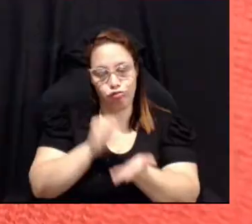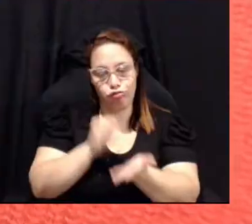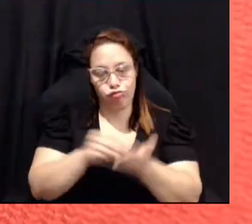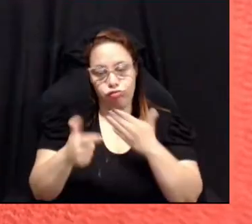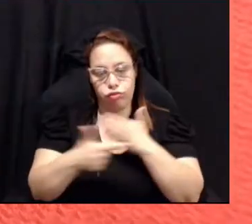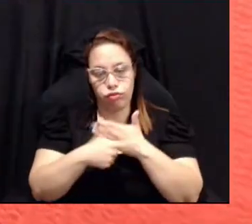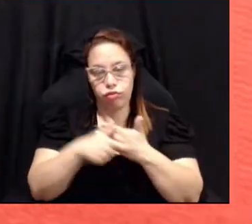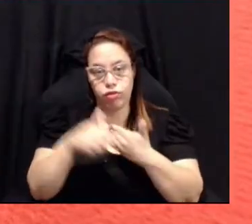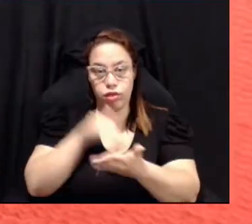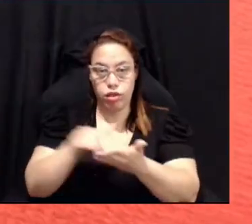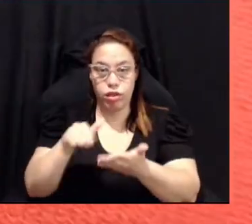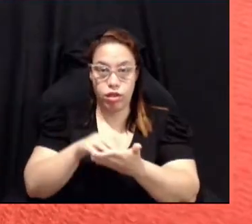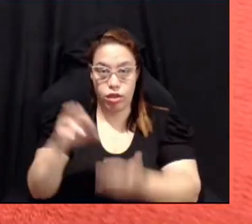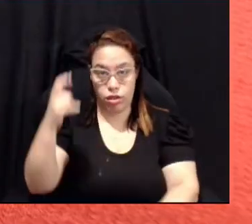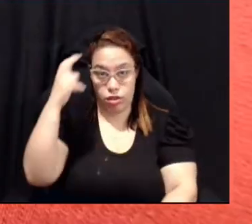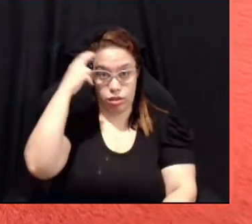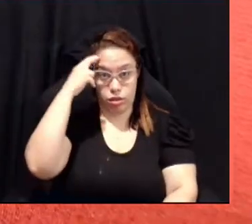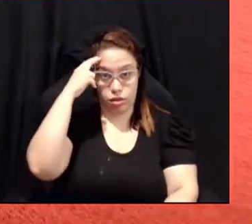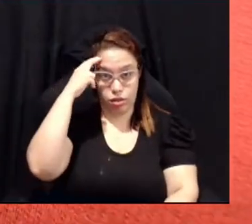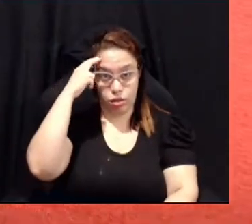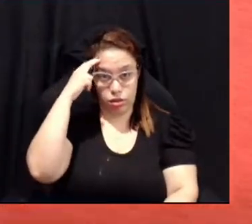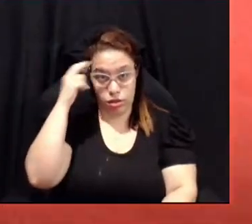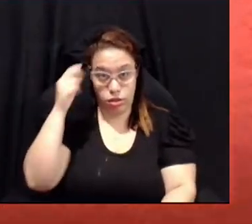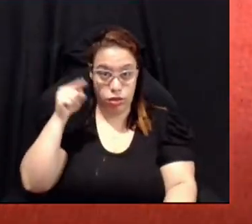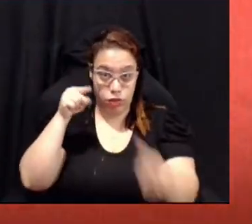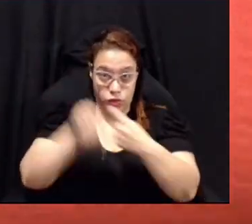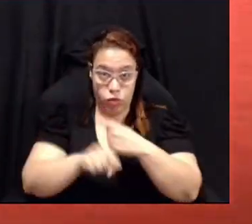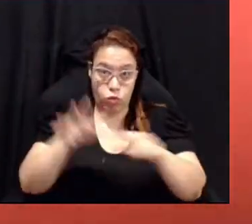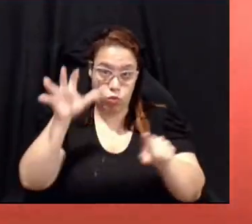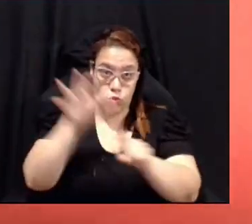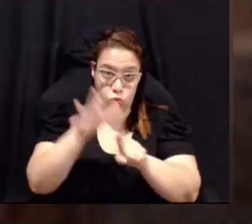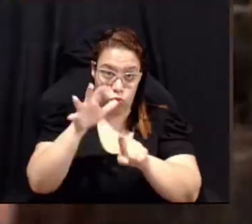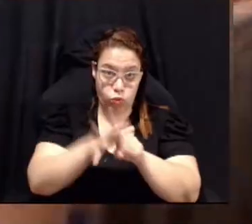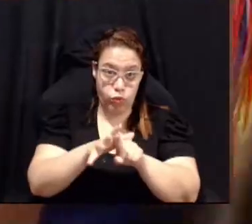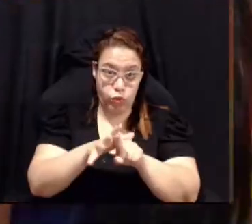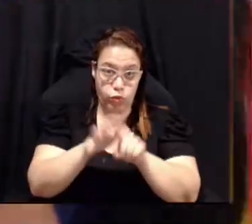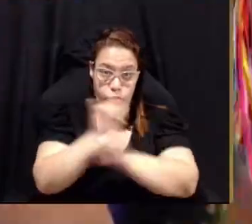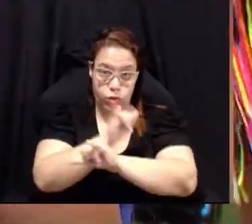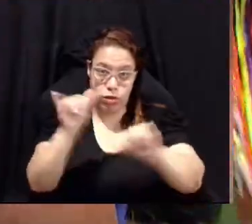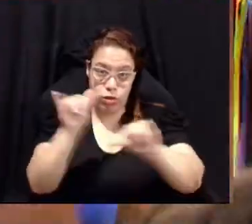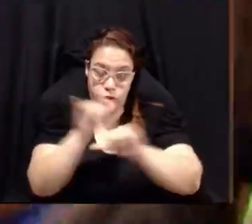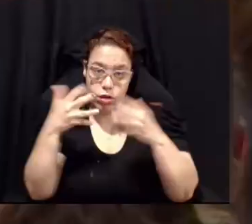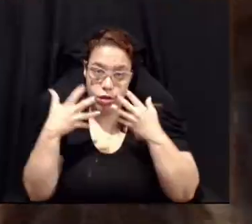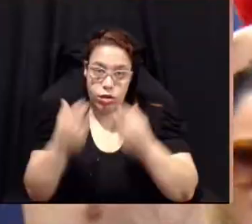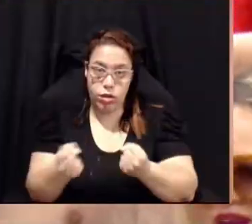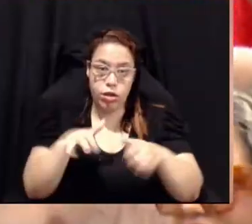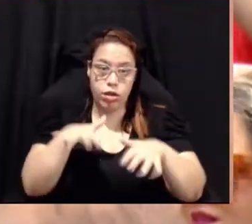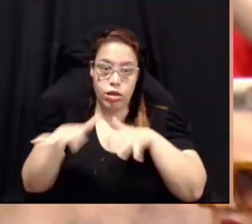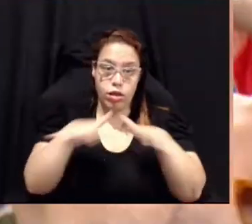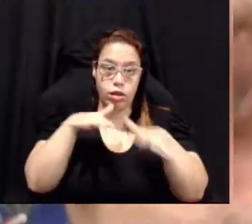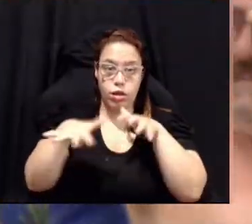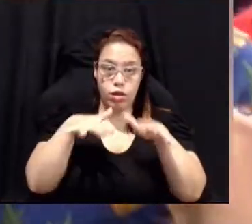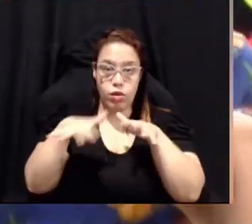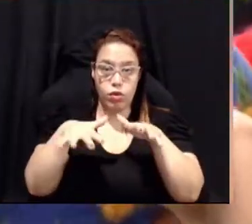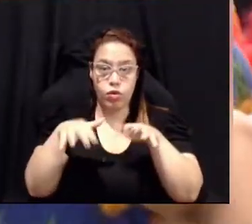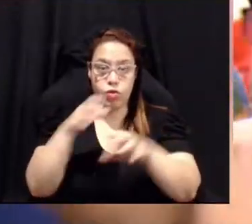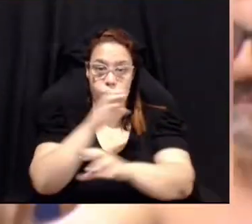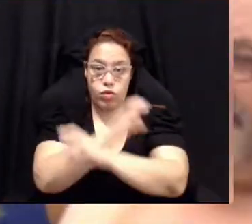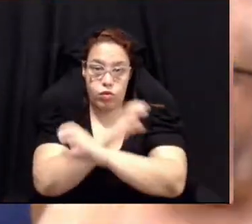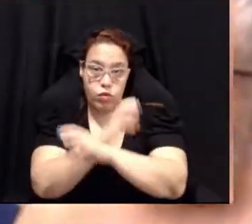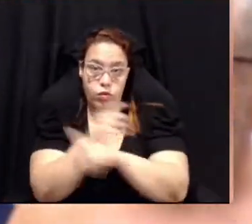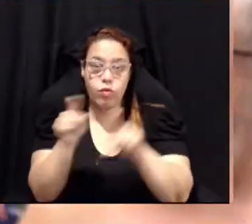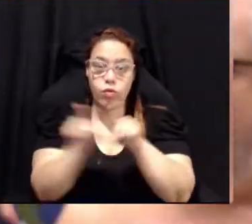Cultura. A questão do combate ao assédio com campanhas e acolhimento de movimentos da sociedade civil também foi um